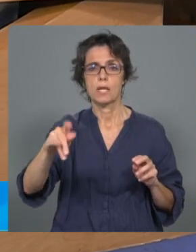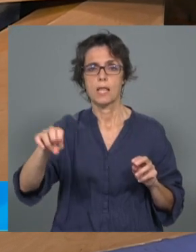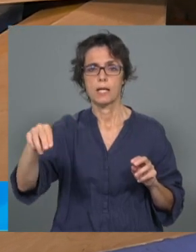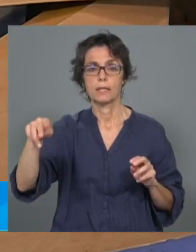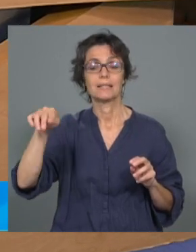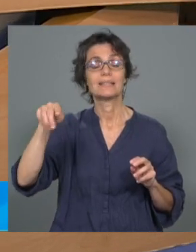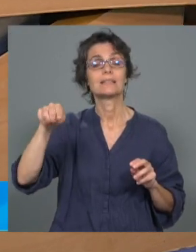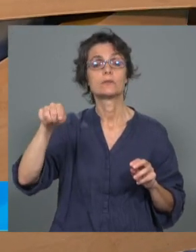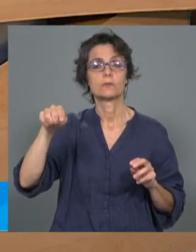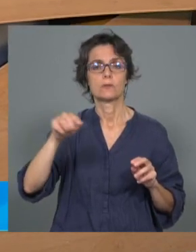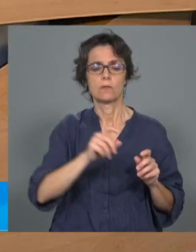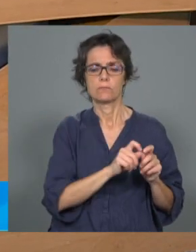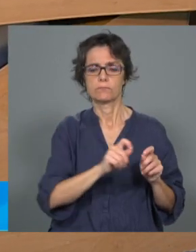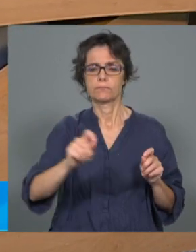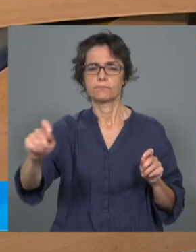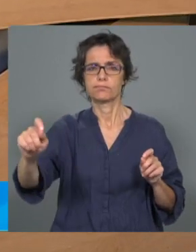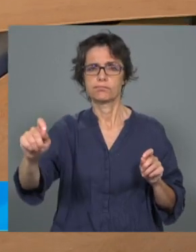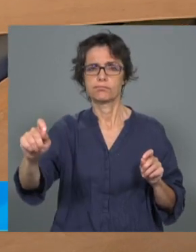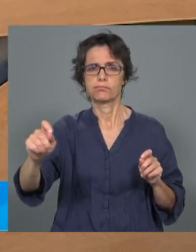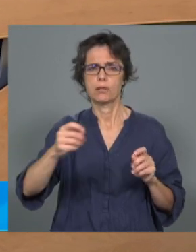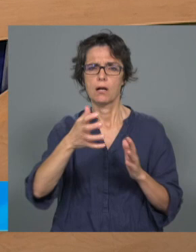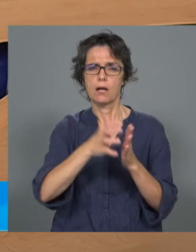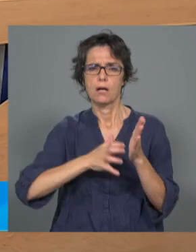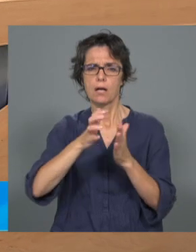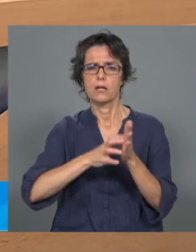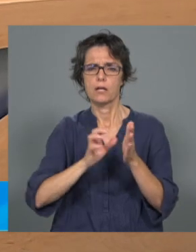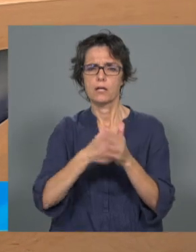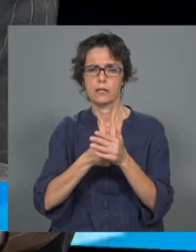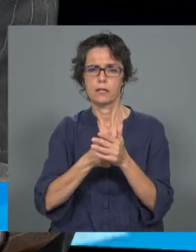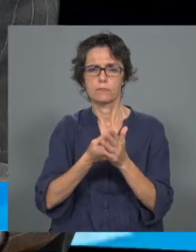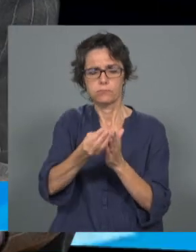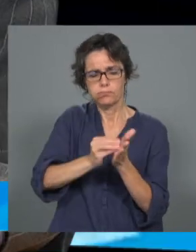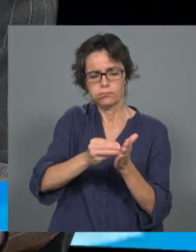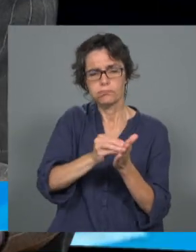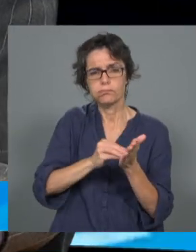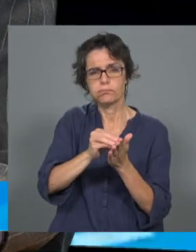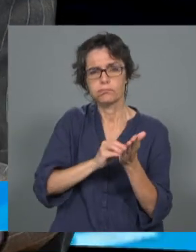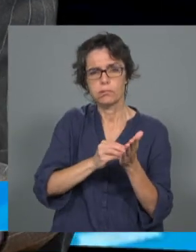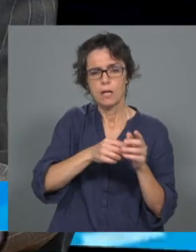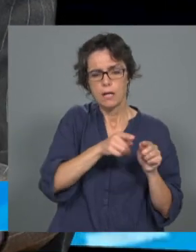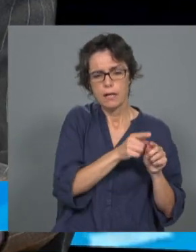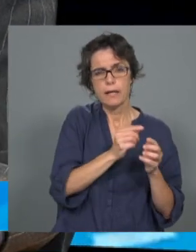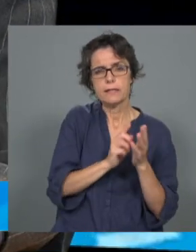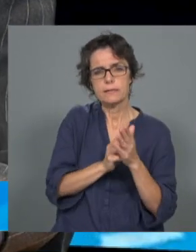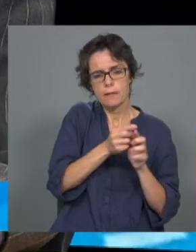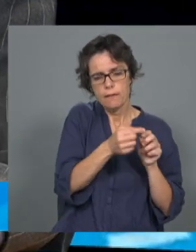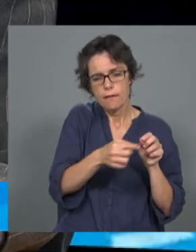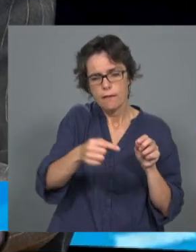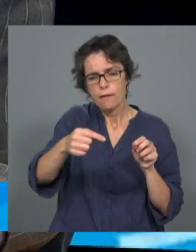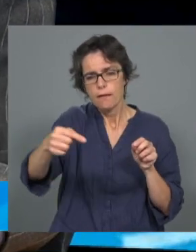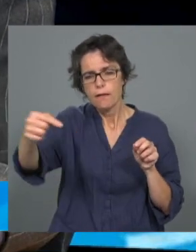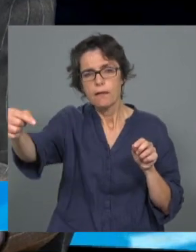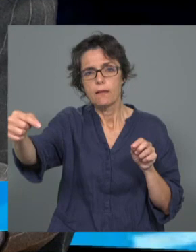seu Evangelho. Mais de um terço do seu Evangelho é dedicado à itinerância de Jesus a caminho